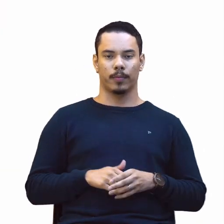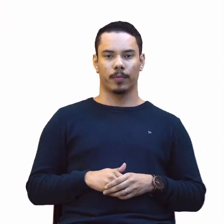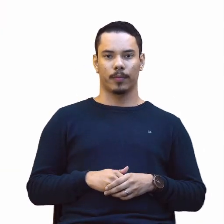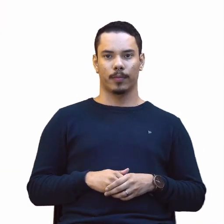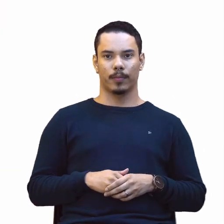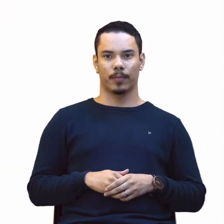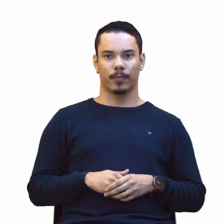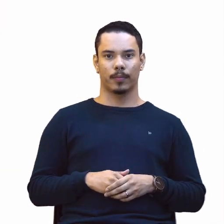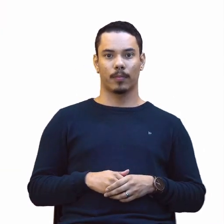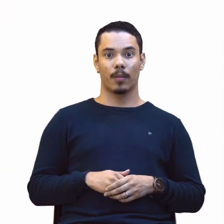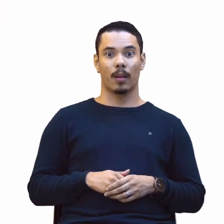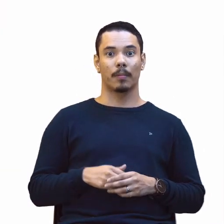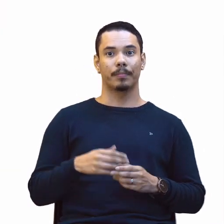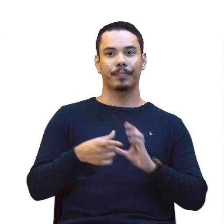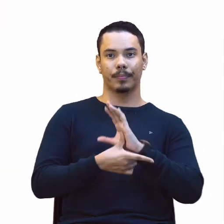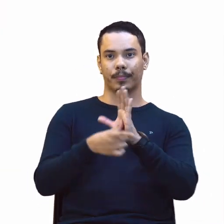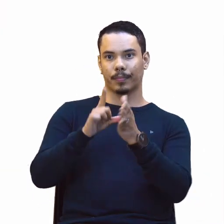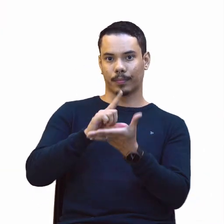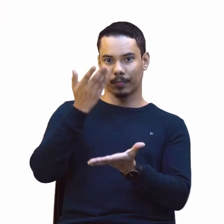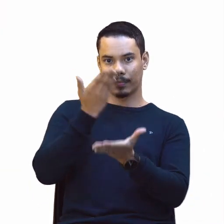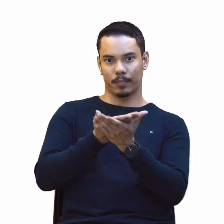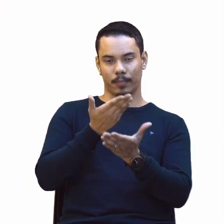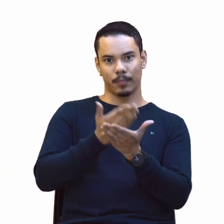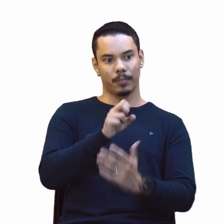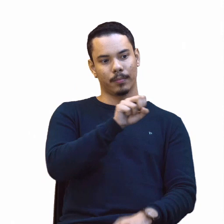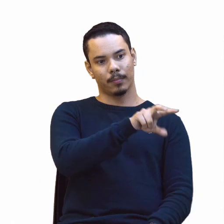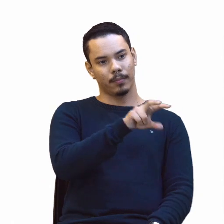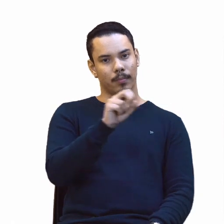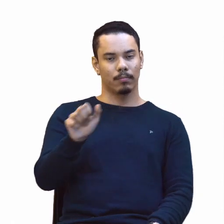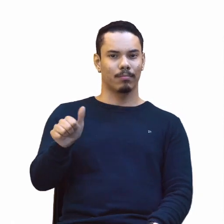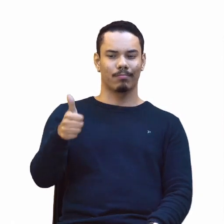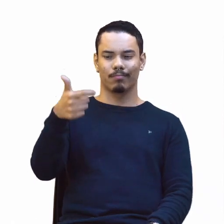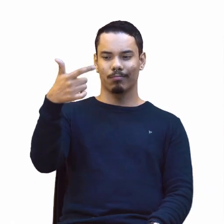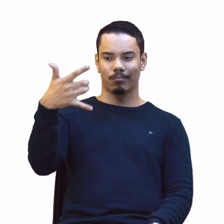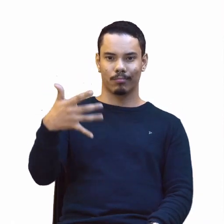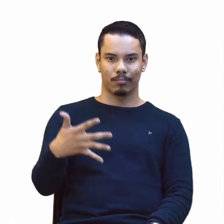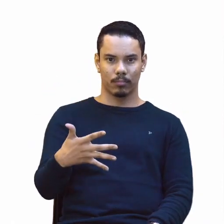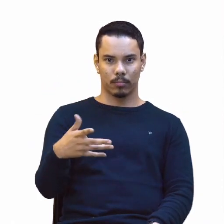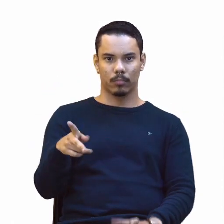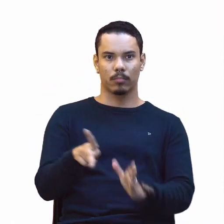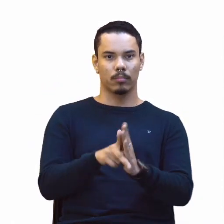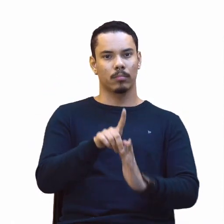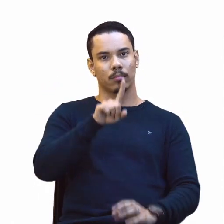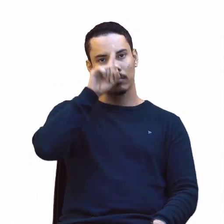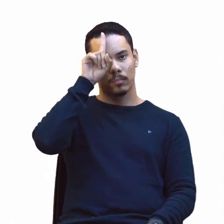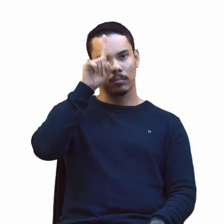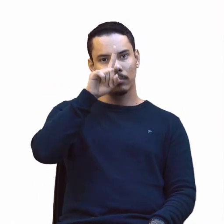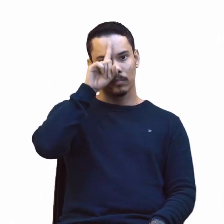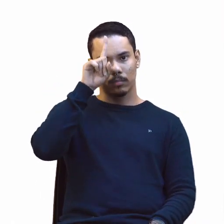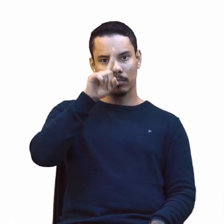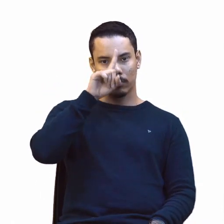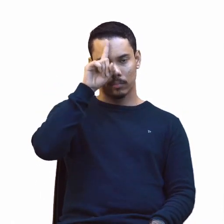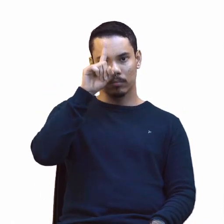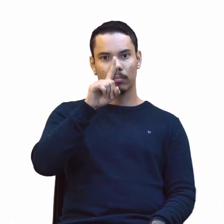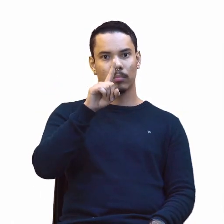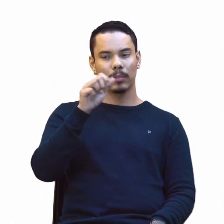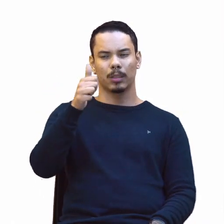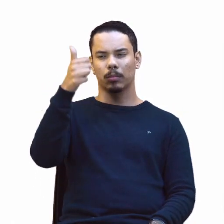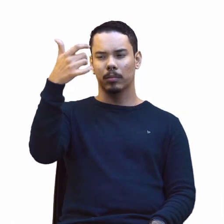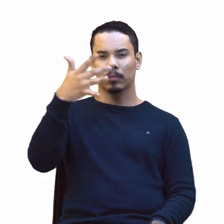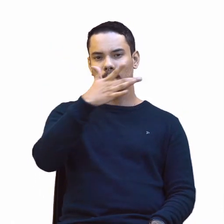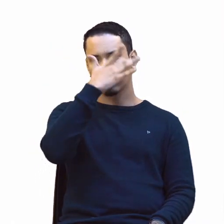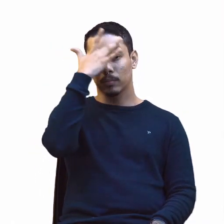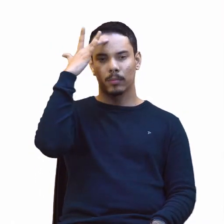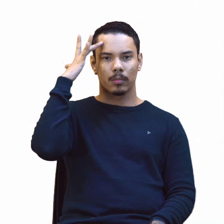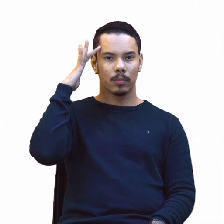Nós vimos na aula que as primeiras cosmologias, né, que é a origem do cosmos, do universo, Os primeiros pensadores